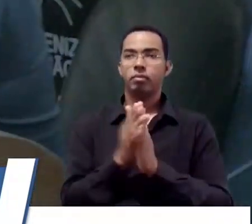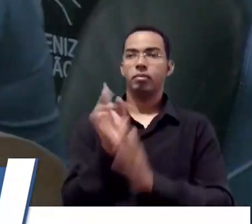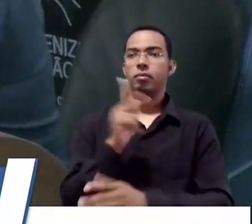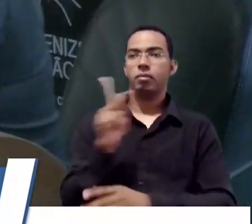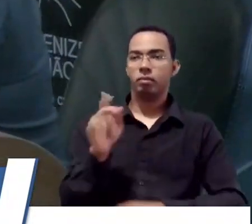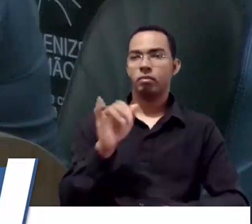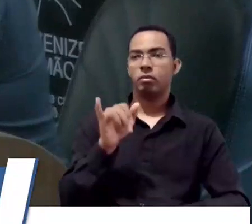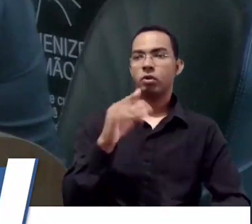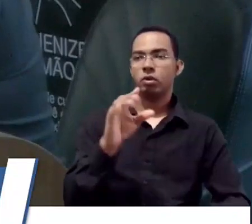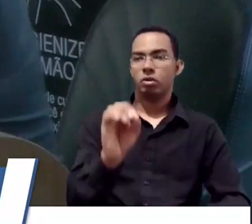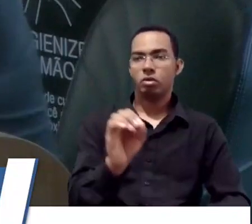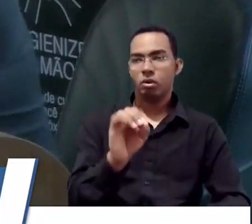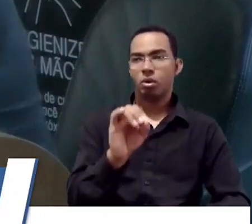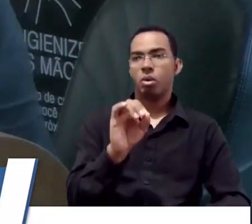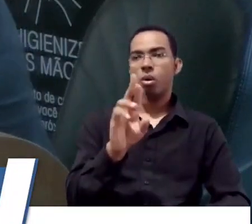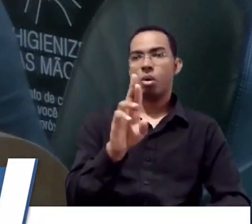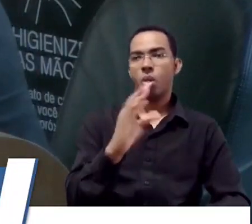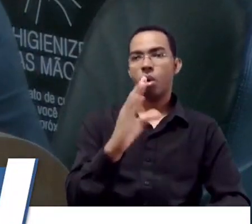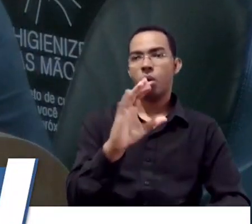Rocha.